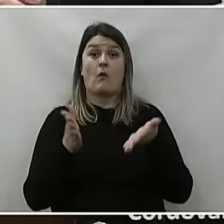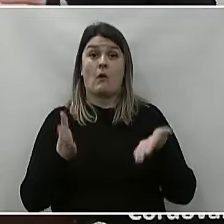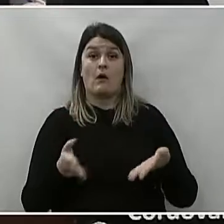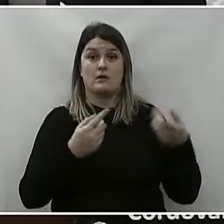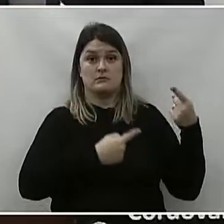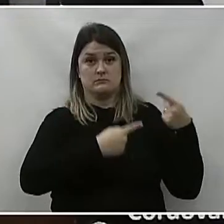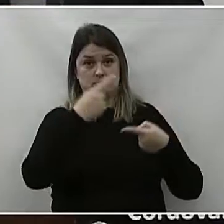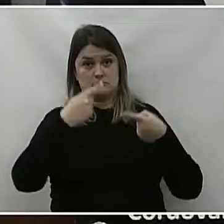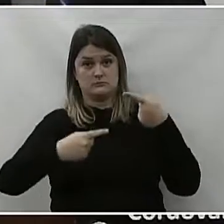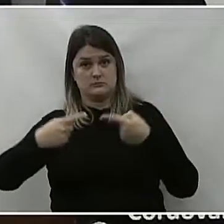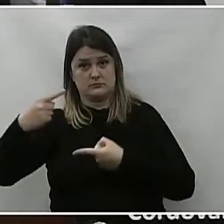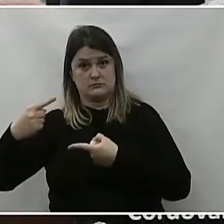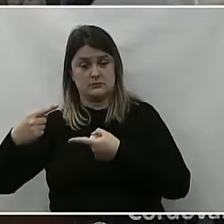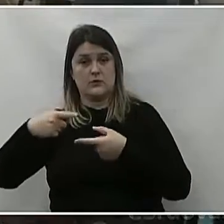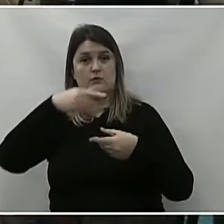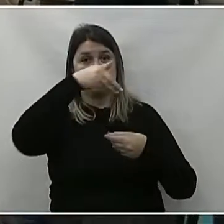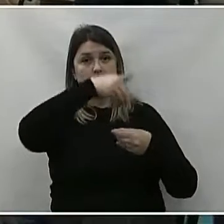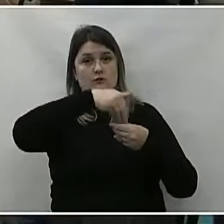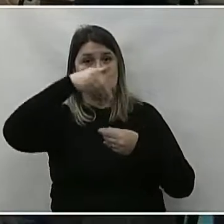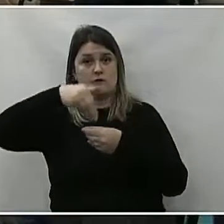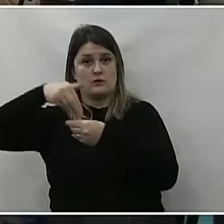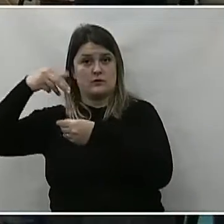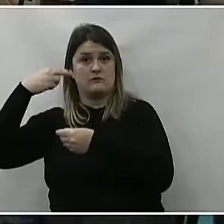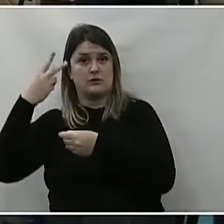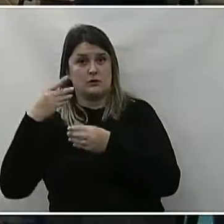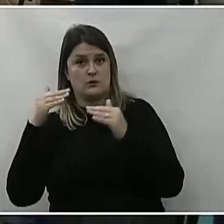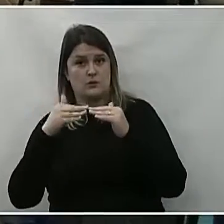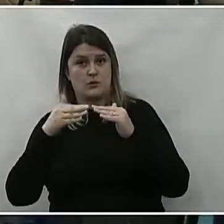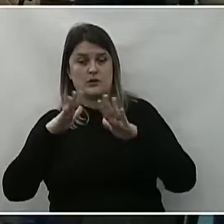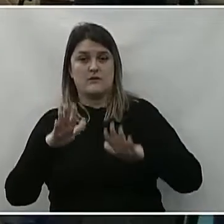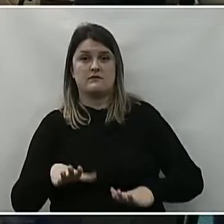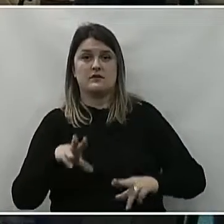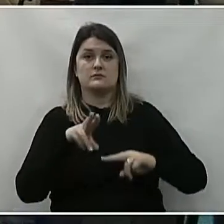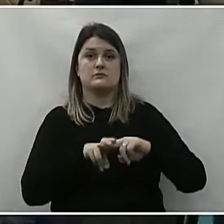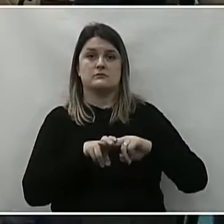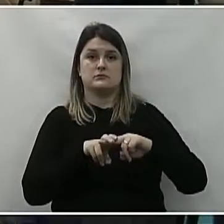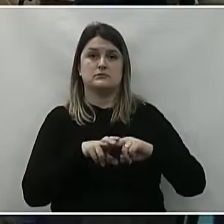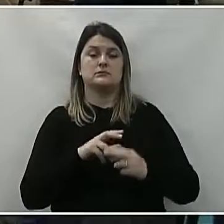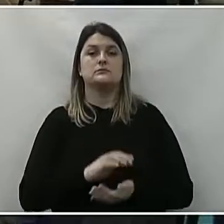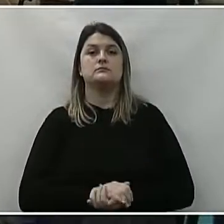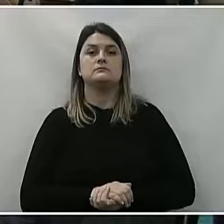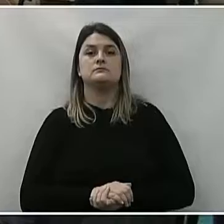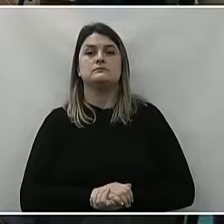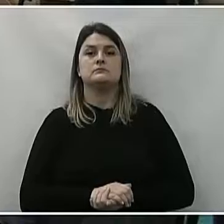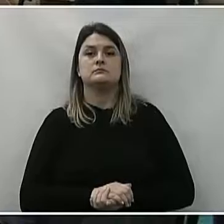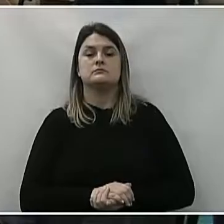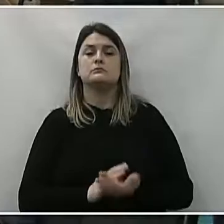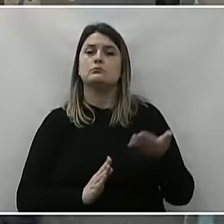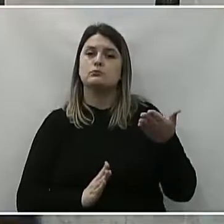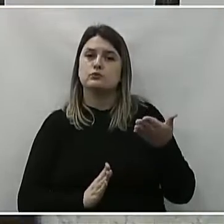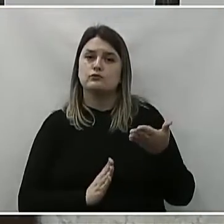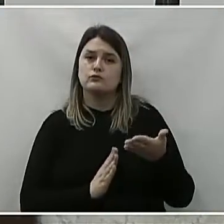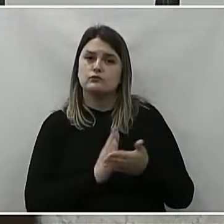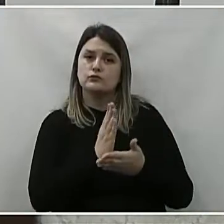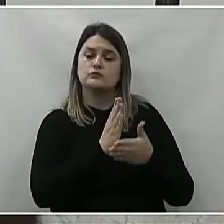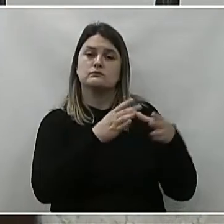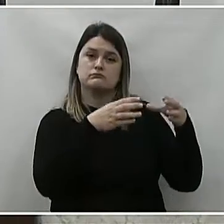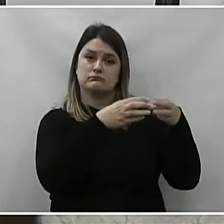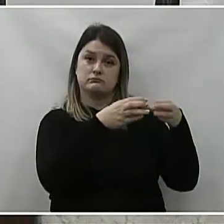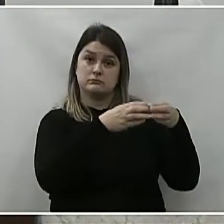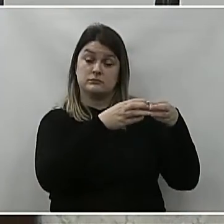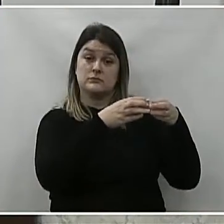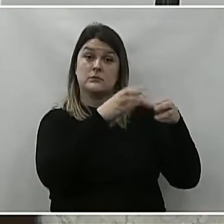Em discussão, em votação, senhores vereadores que aprovam, permaneçam como estão. Aprovado o parecer